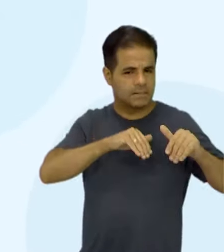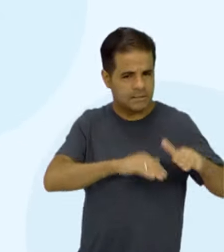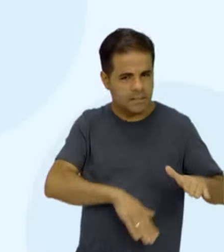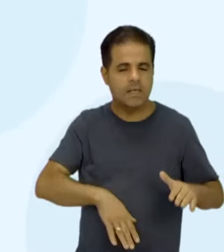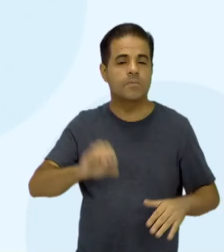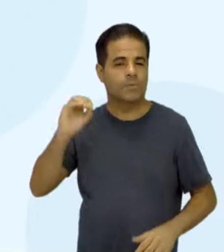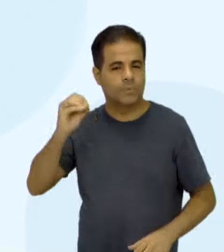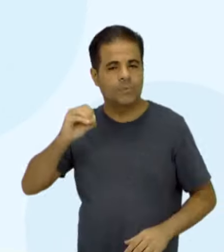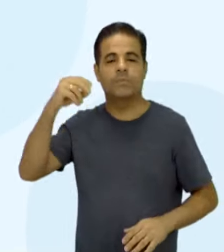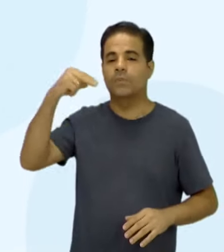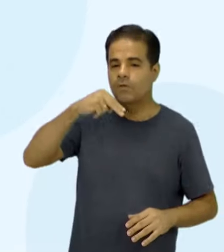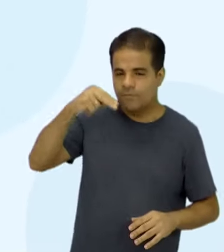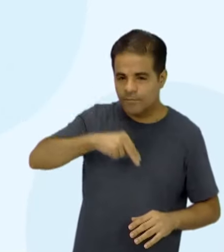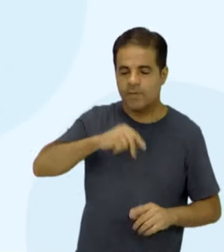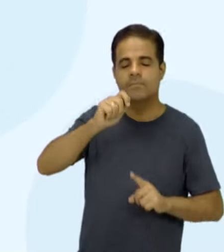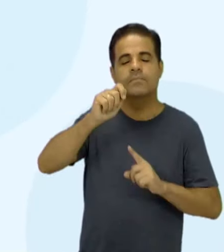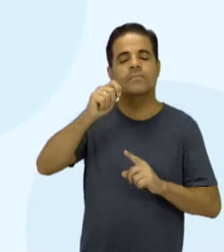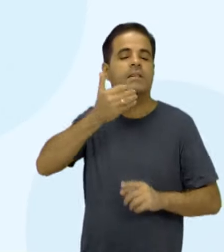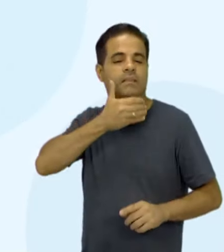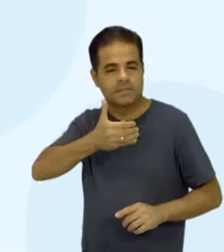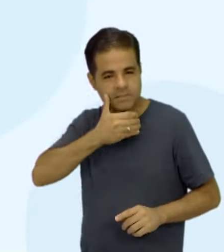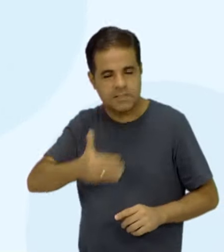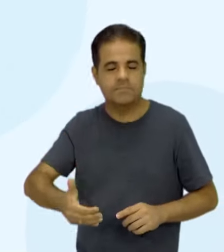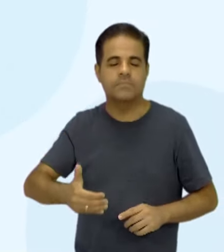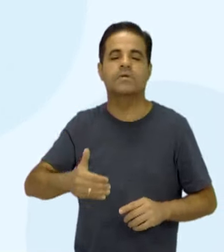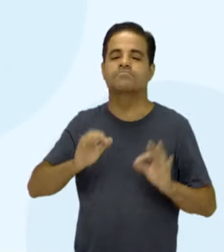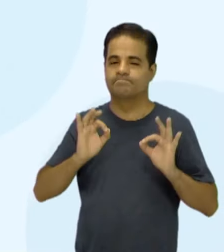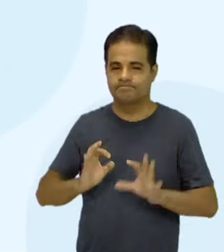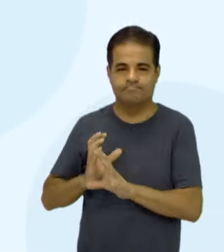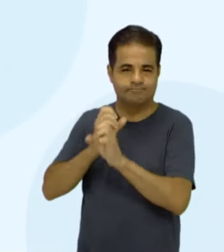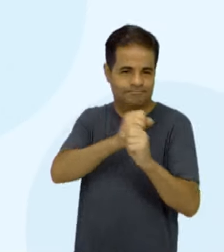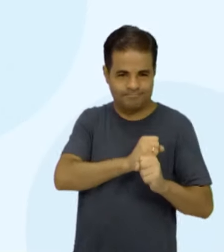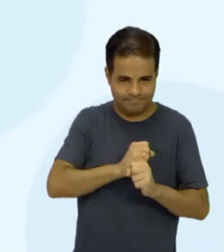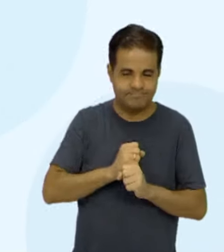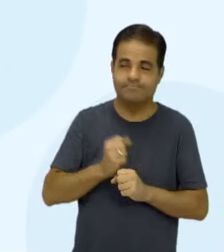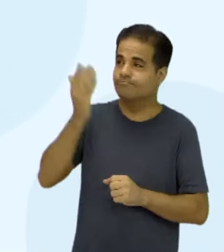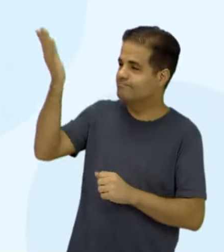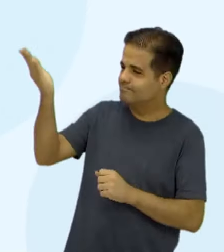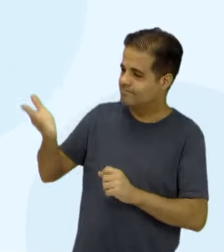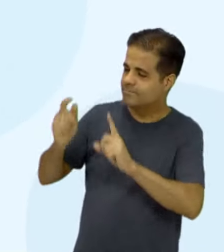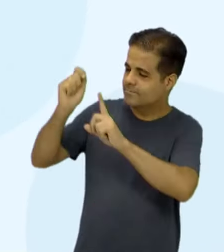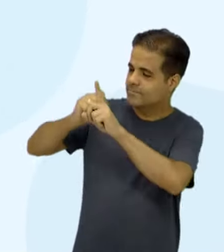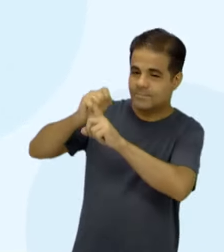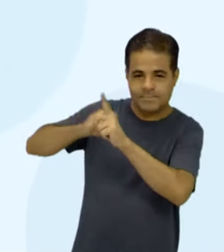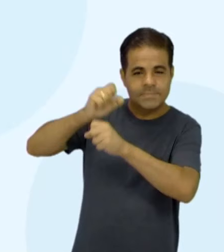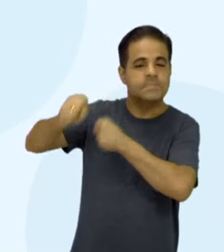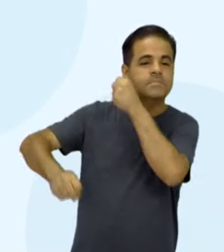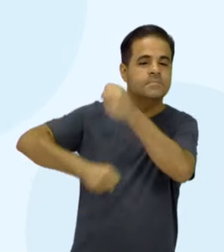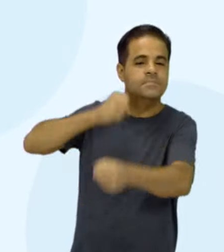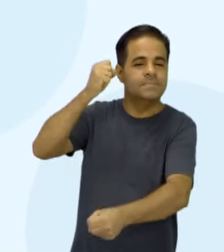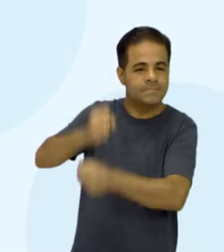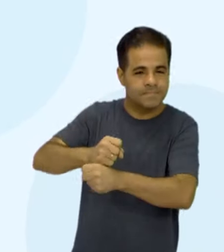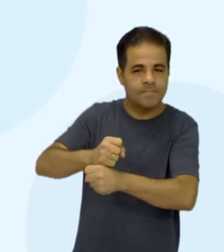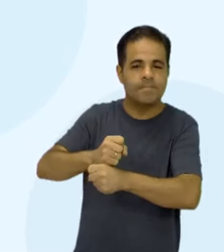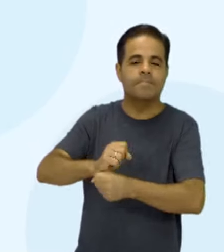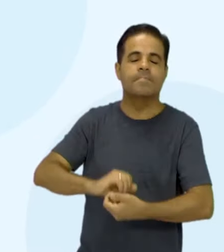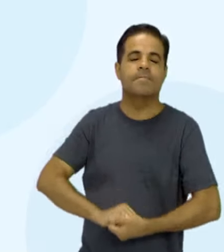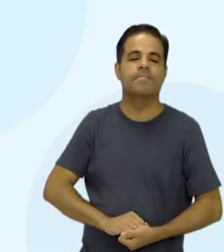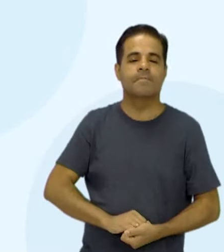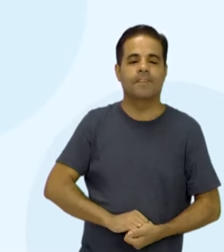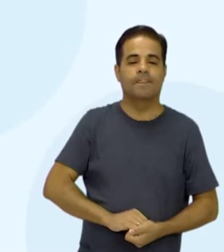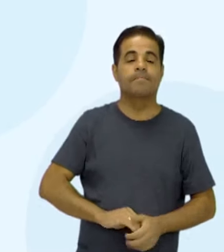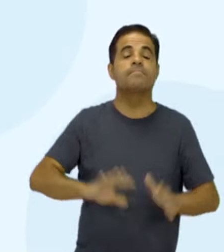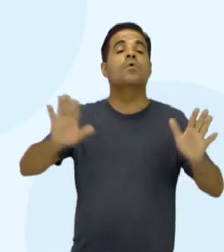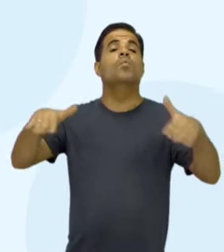setembro outubro novembro e dezembro ainda no I Have you a question when it's Christmas Celebration